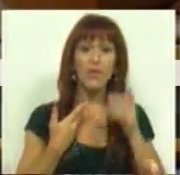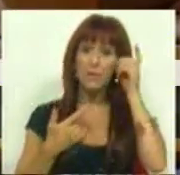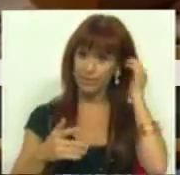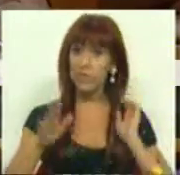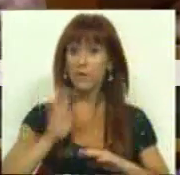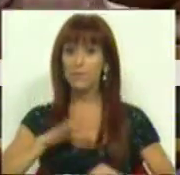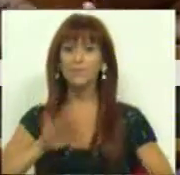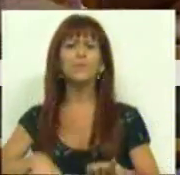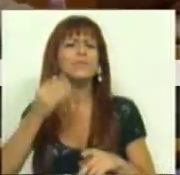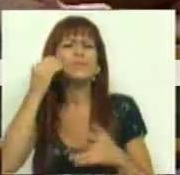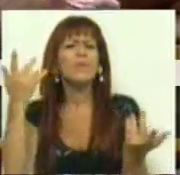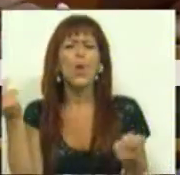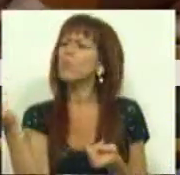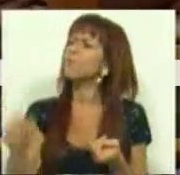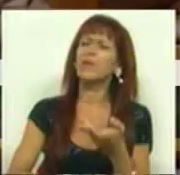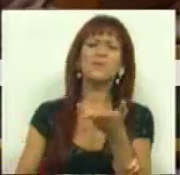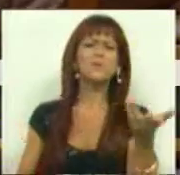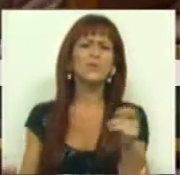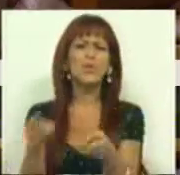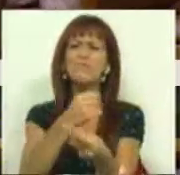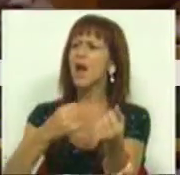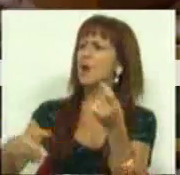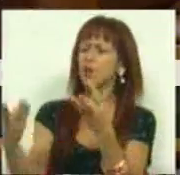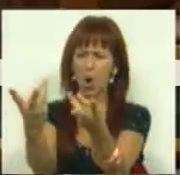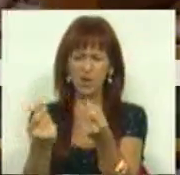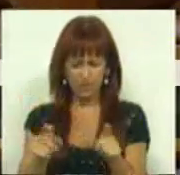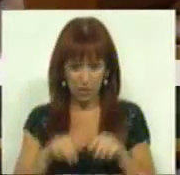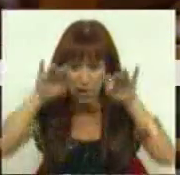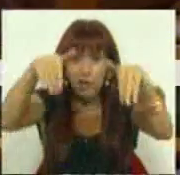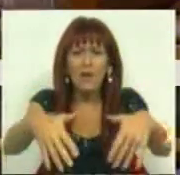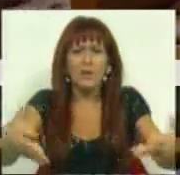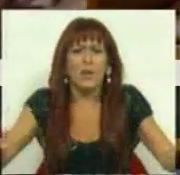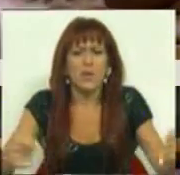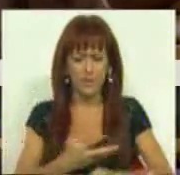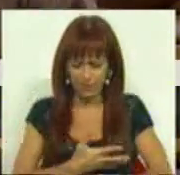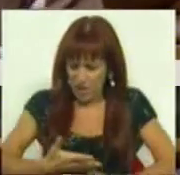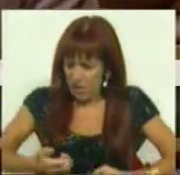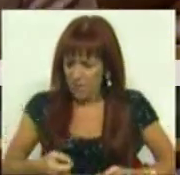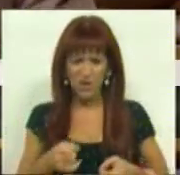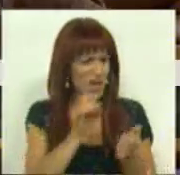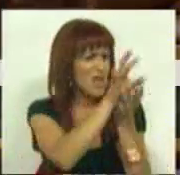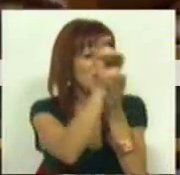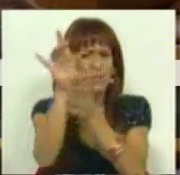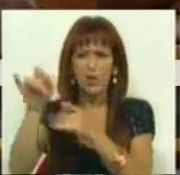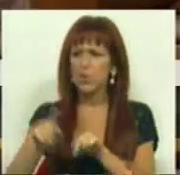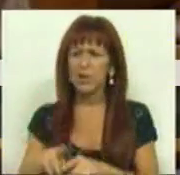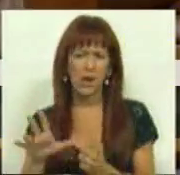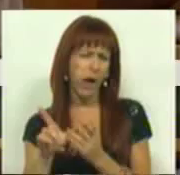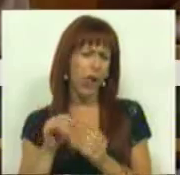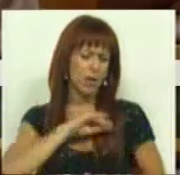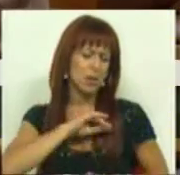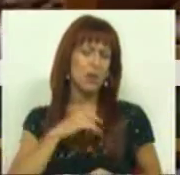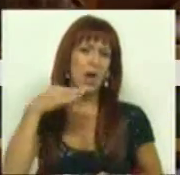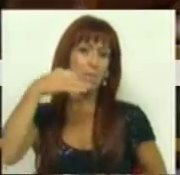faça isso, como é que aparece aqui no meio de um orçamento de recessão, desemprego, despedimentos, confisco de